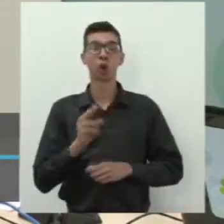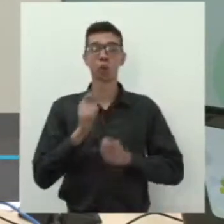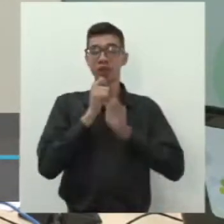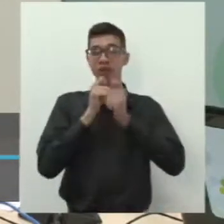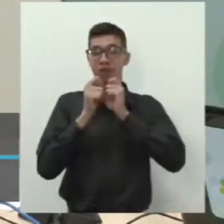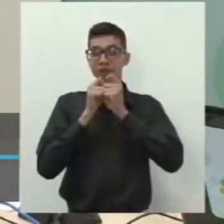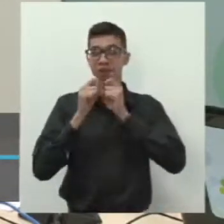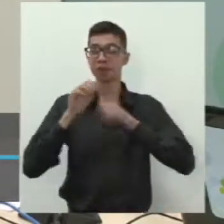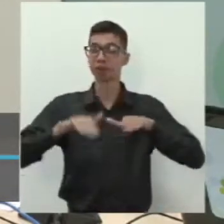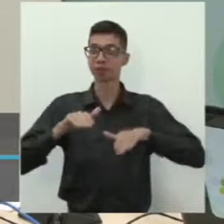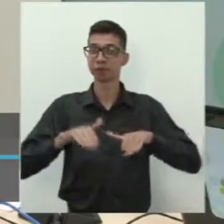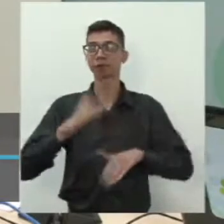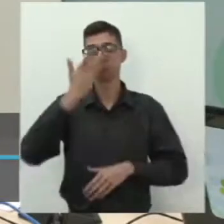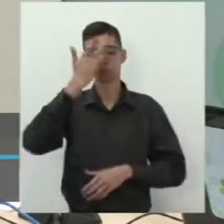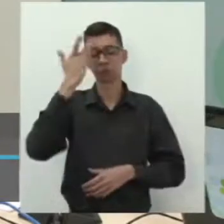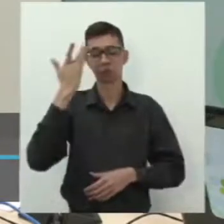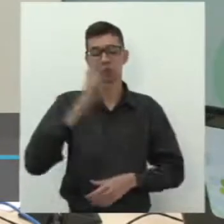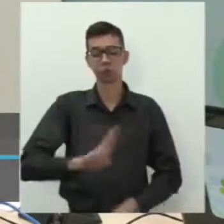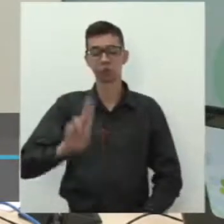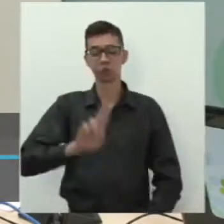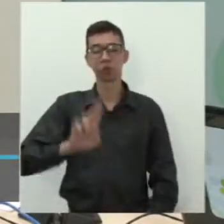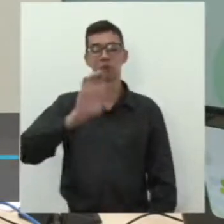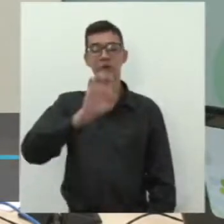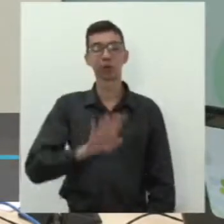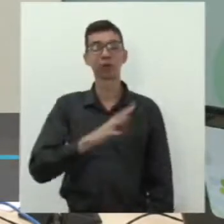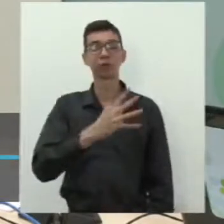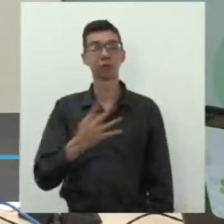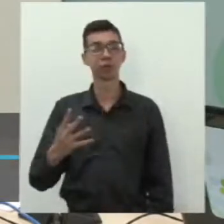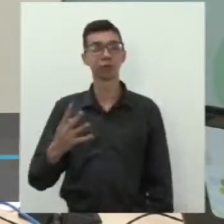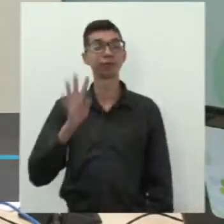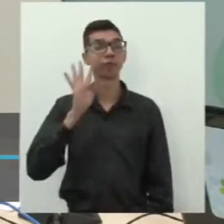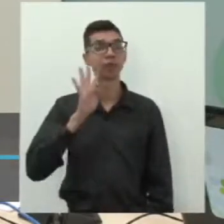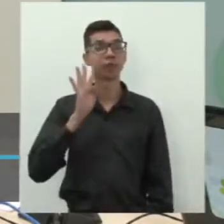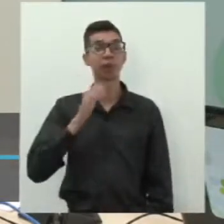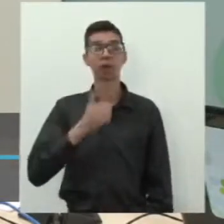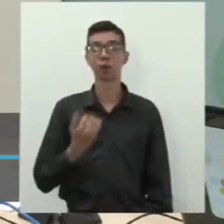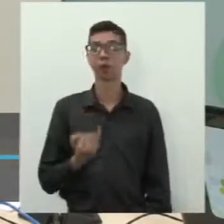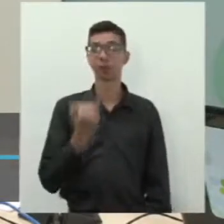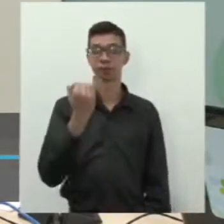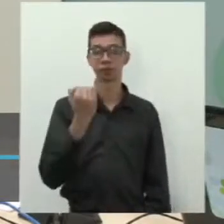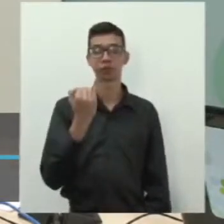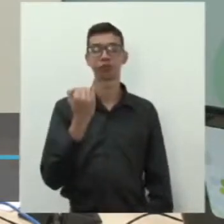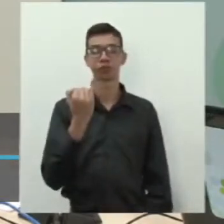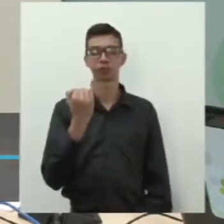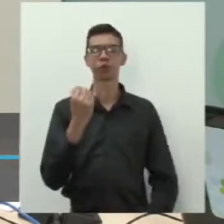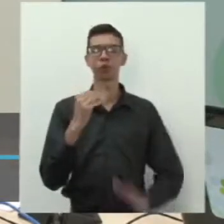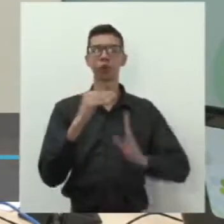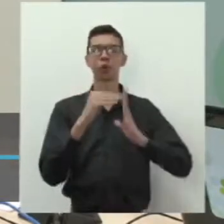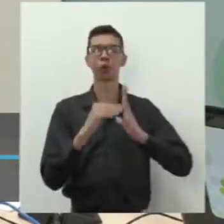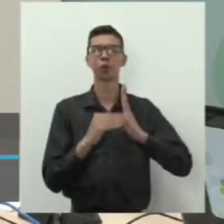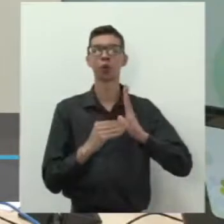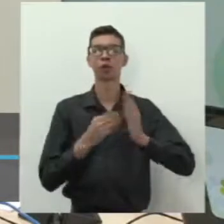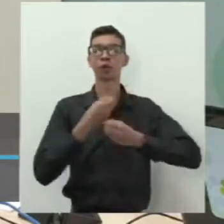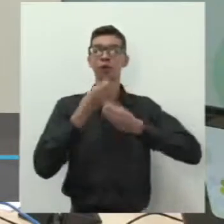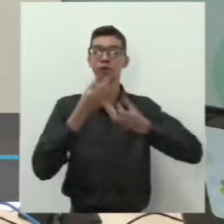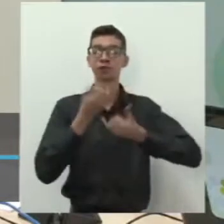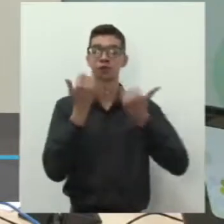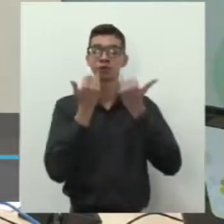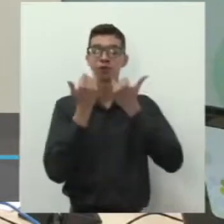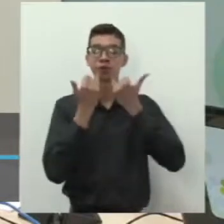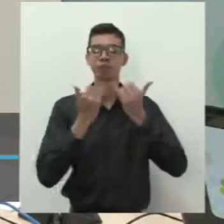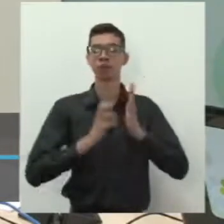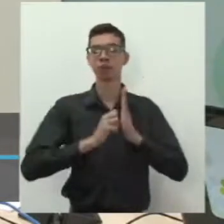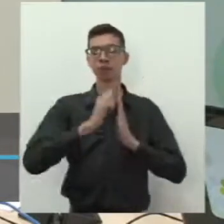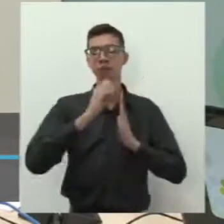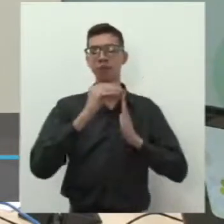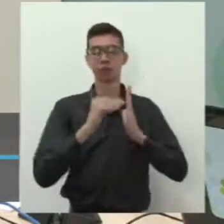fazem no Excel também. Então é uma maneira muito interessante de compilar dados e da gente ver padrões nesses dados. A gente vai fazer gráficos